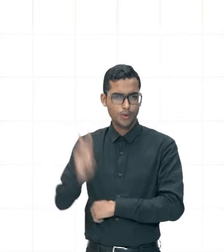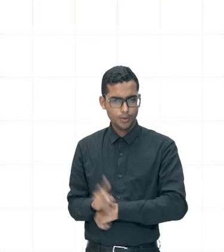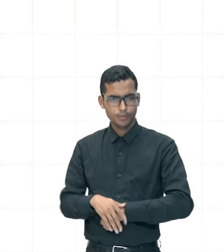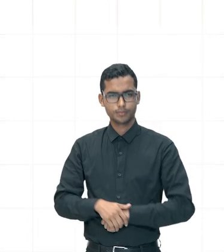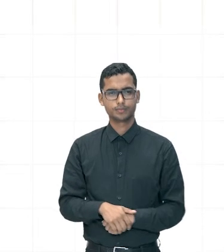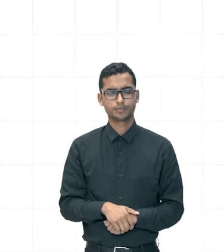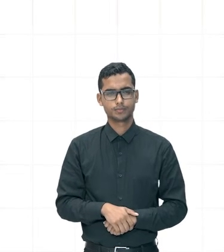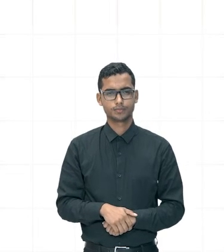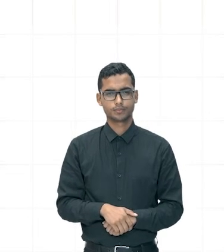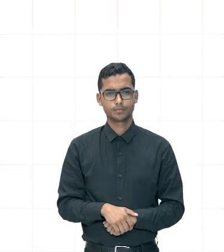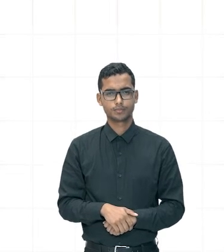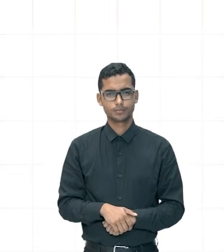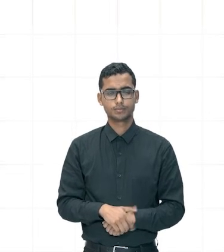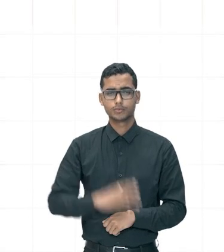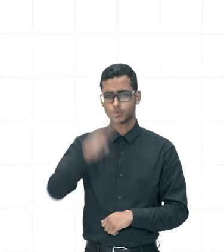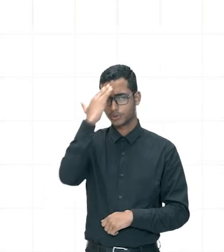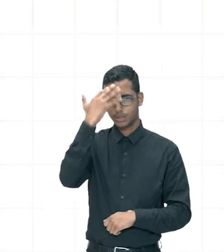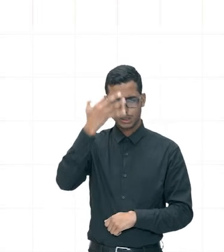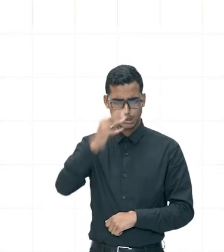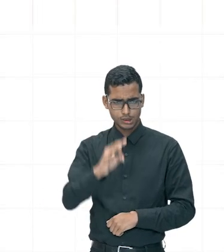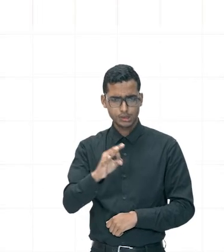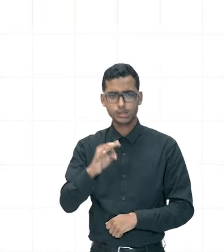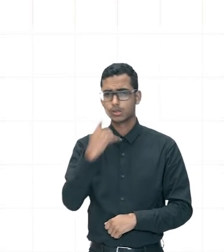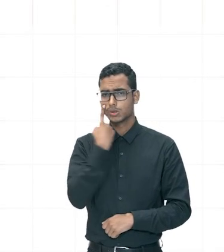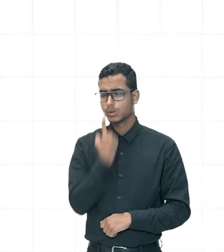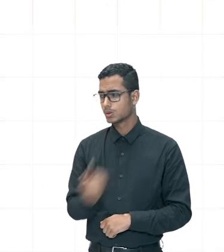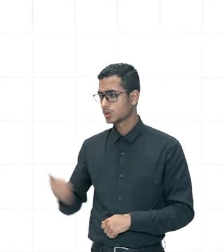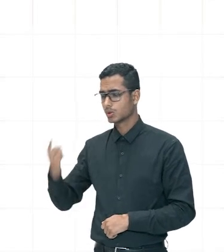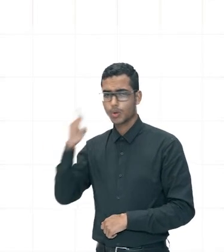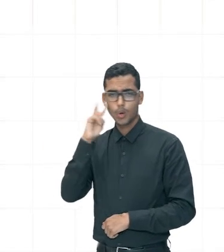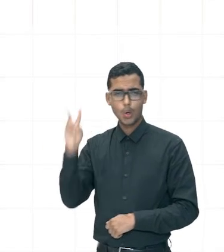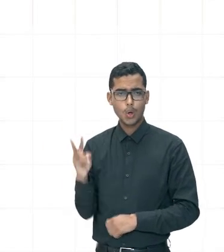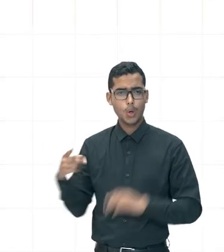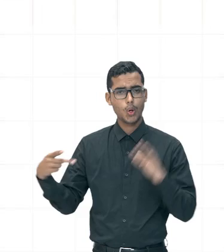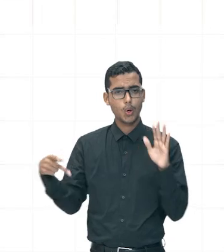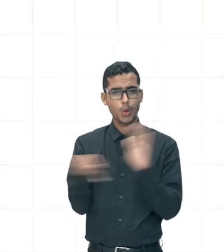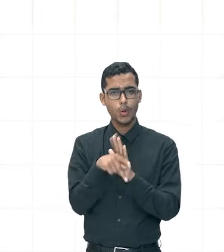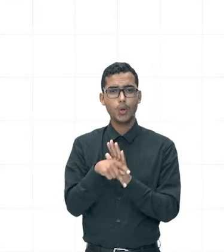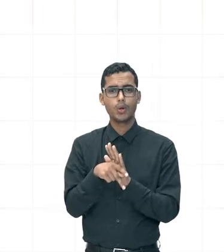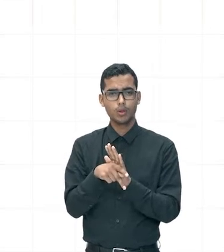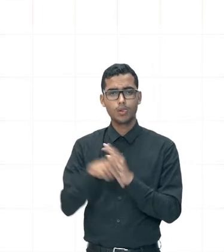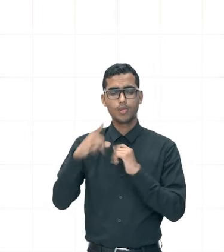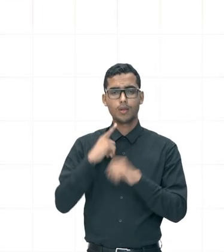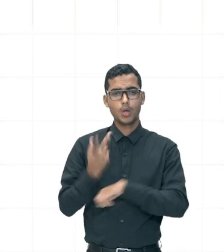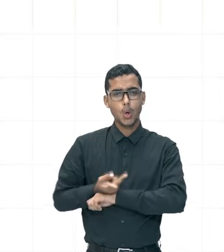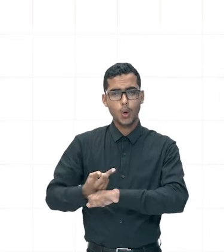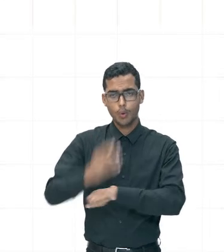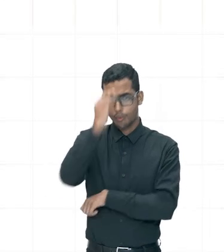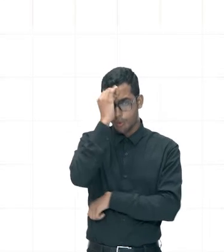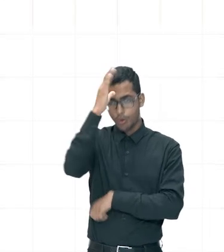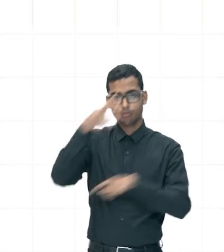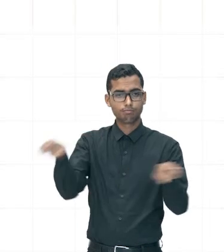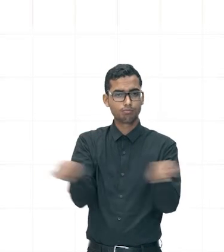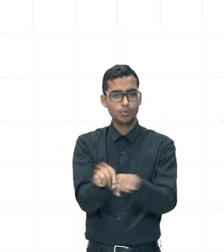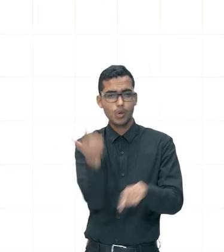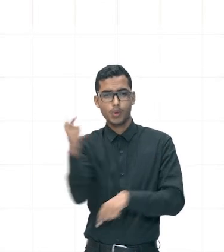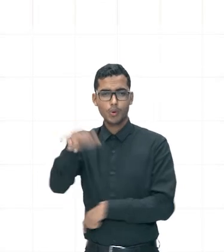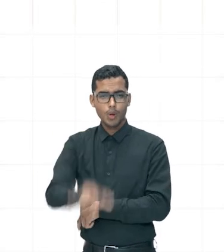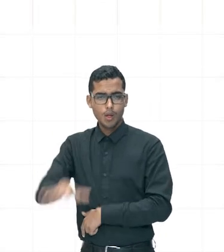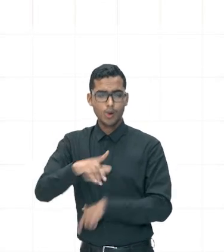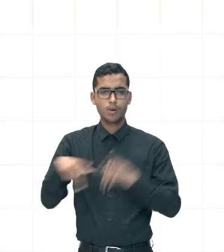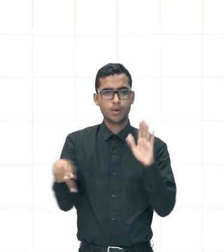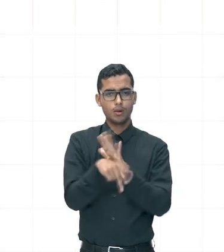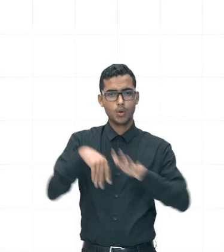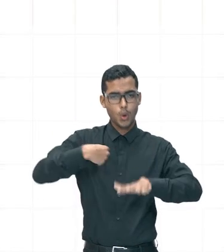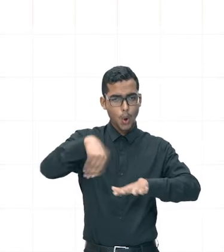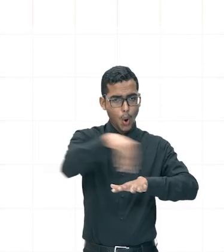só, para entender certos assuntos, os historiadores precisam buscar conhecimento também em outras áreas, como na